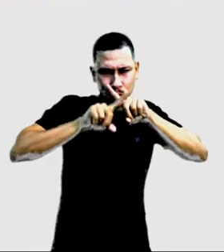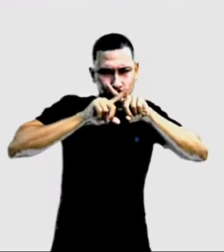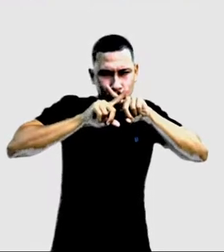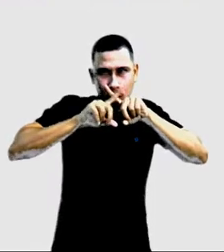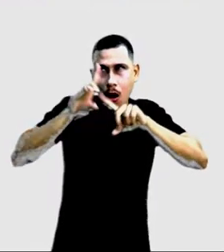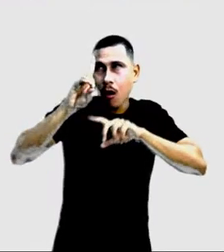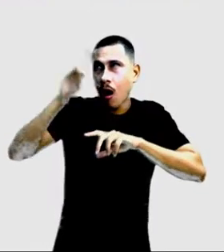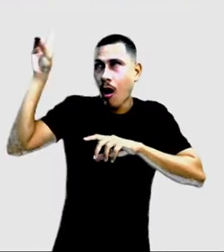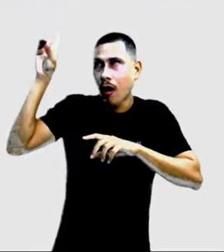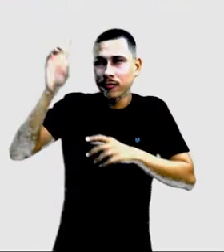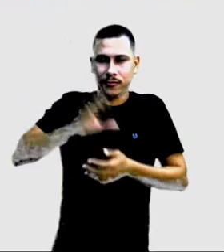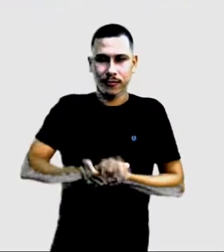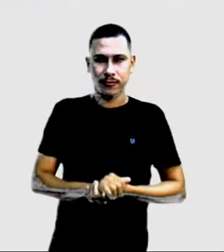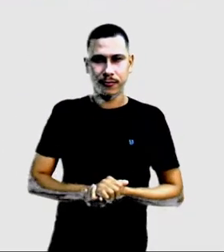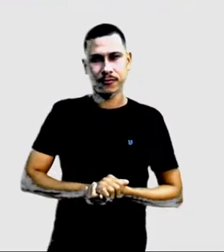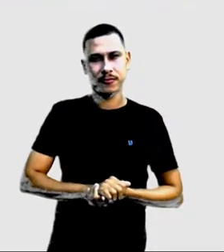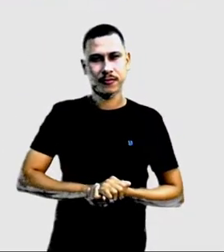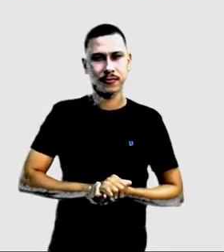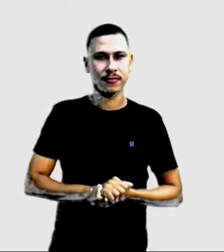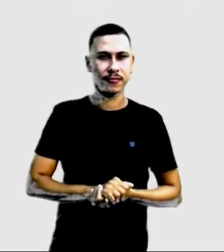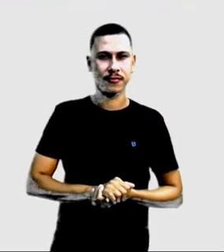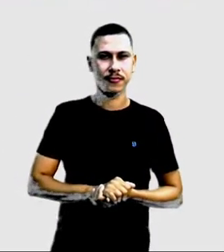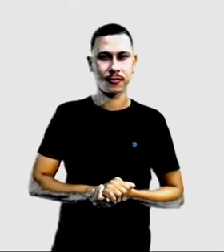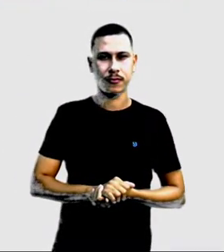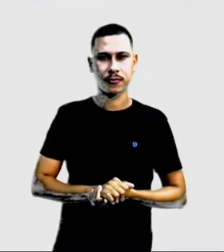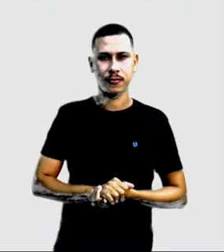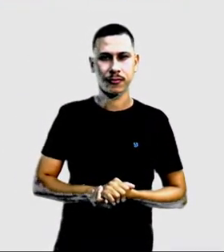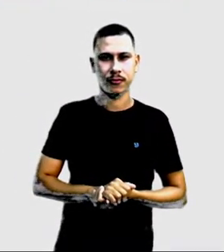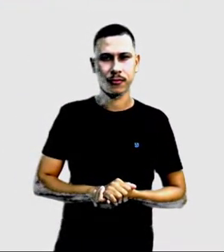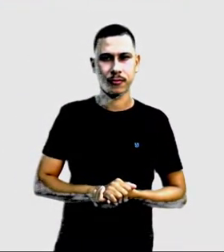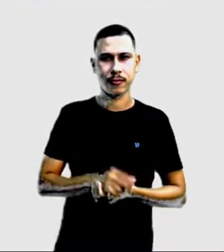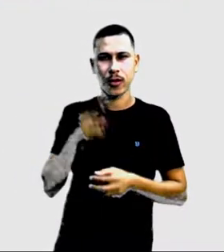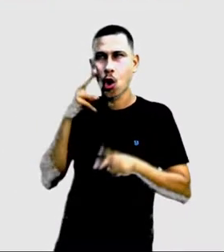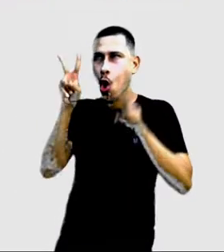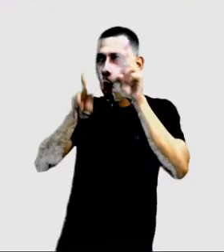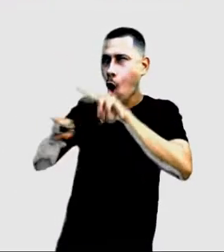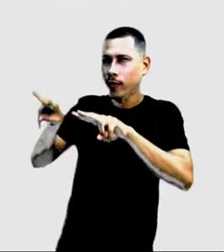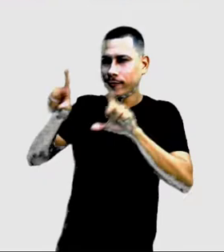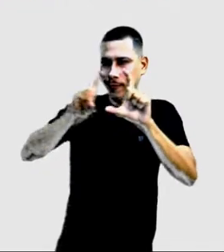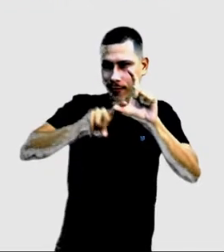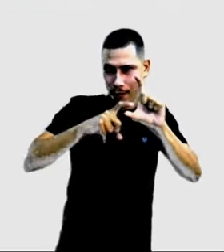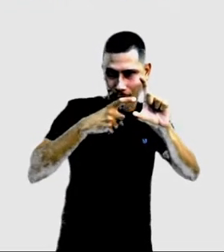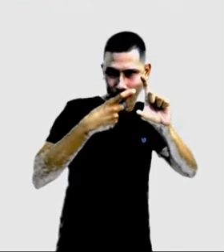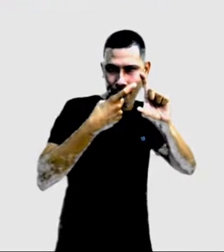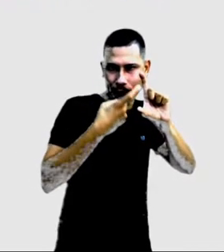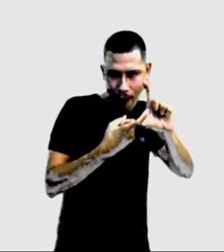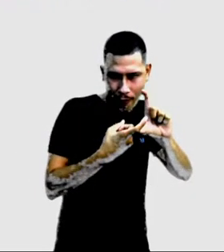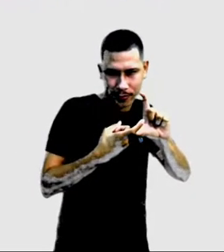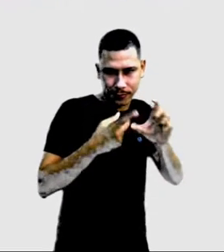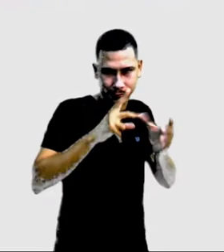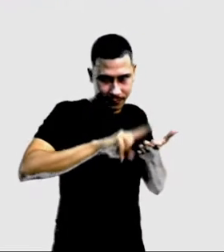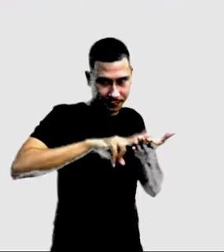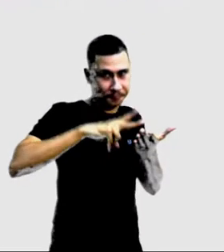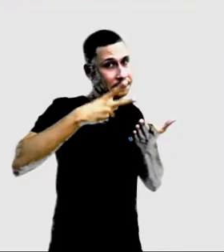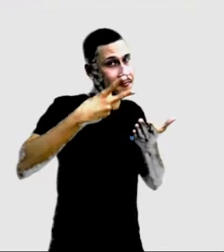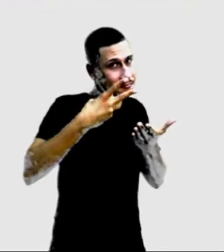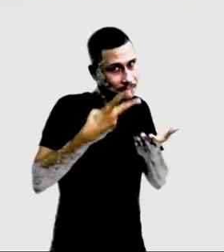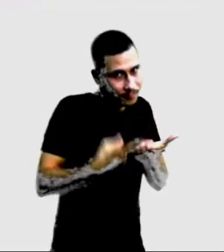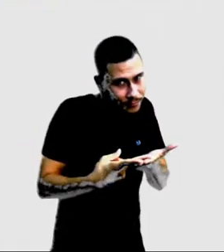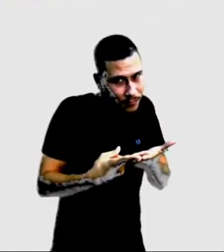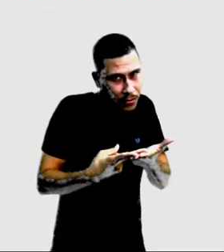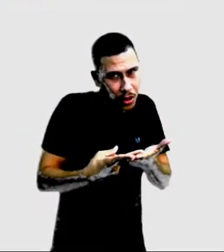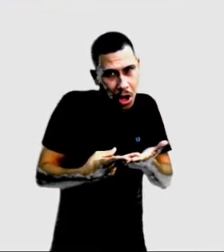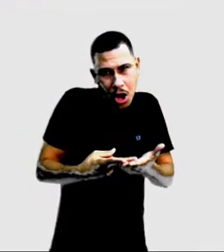que eu coloquei aqui para vocês é o seguinte. I didn't know anything, cross my heart. Ou seja, eu